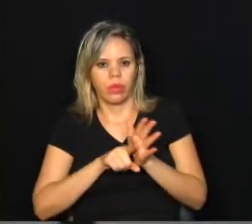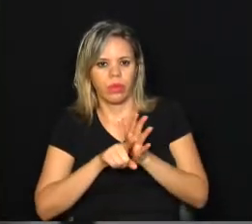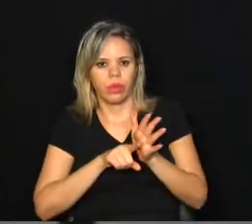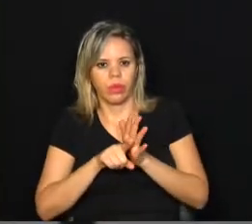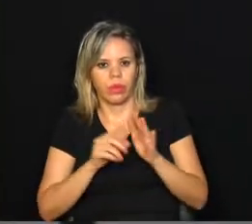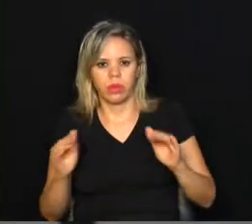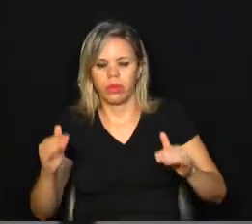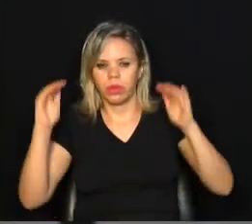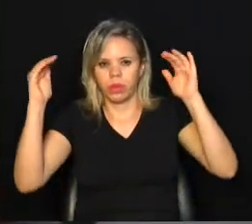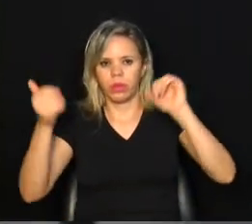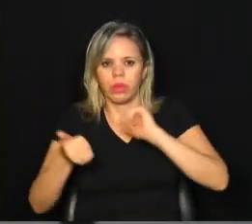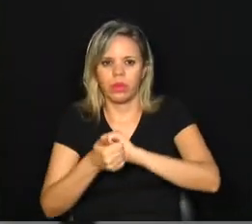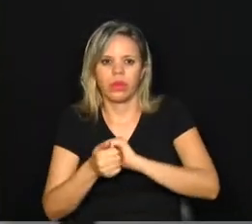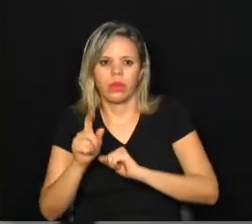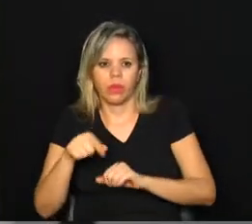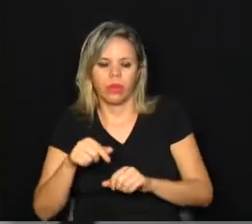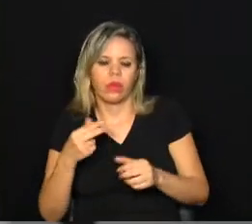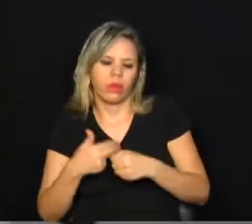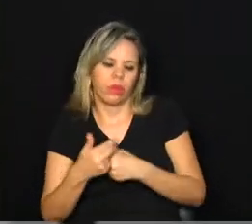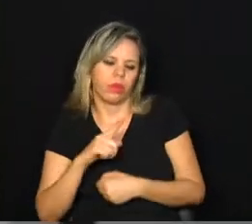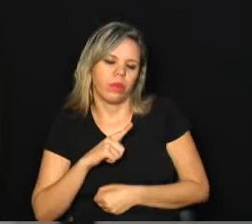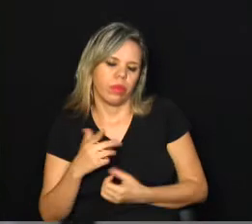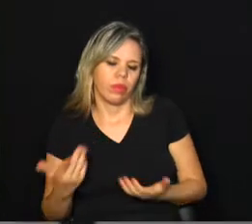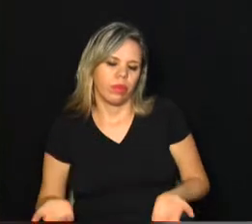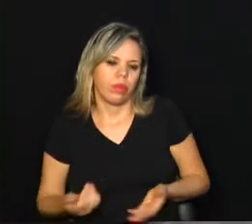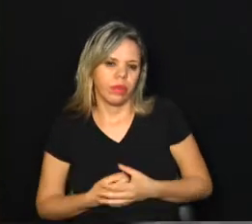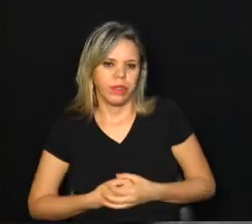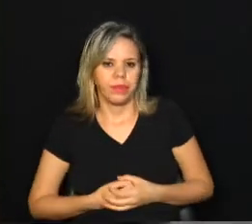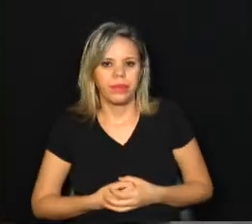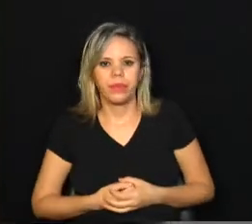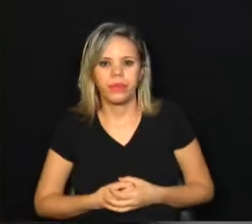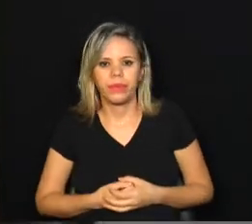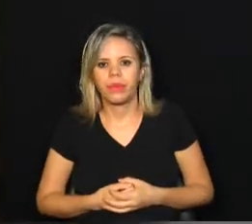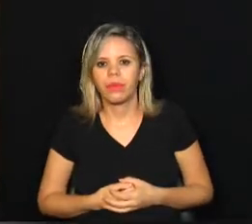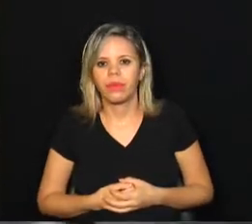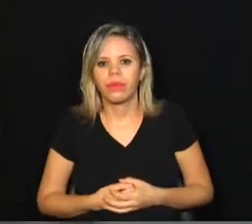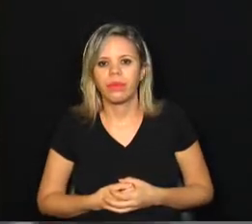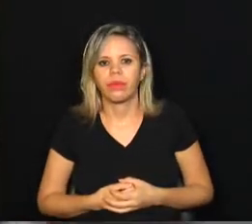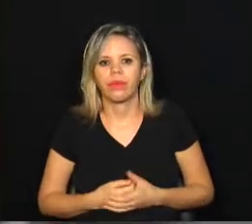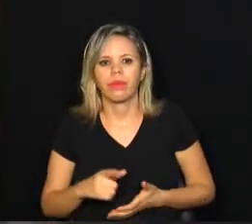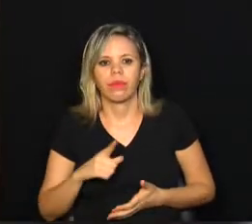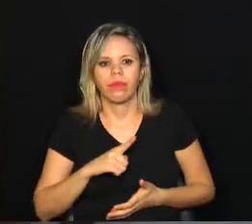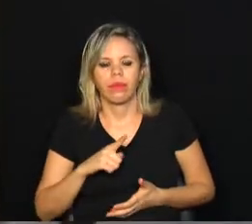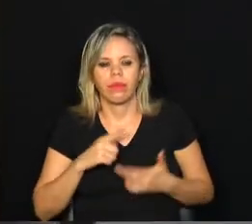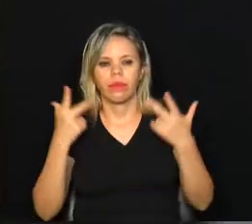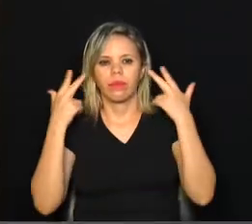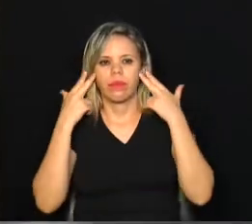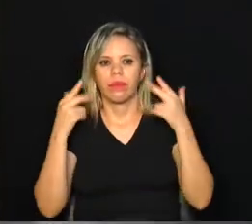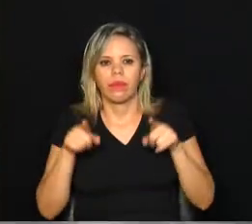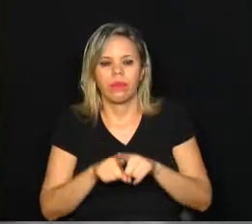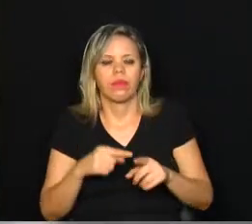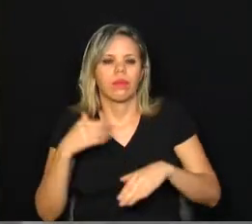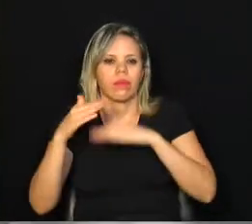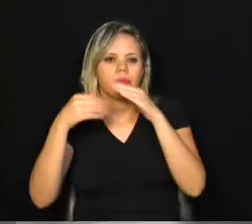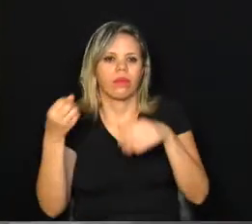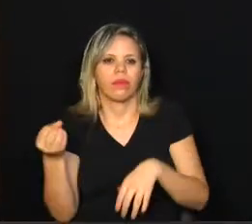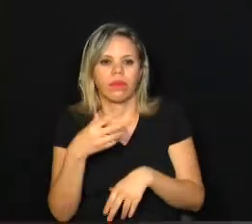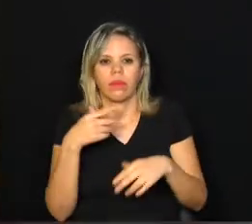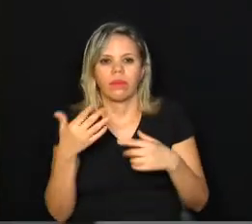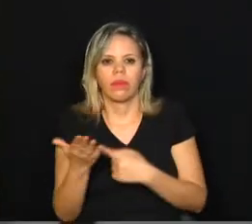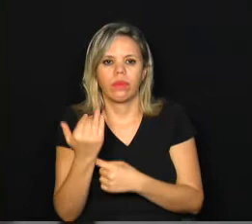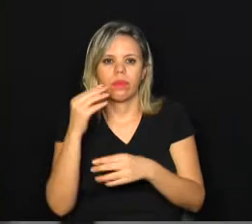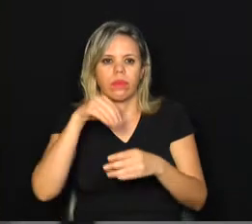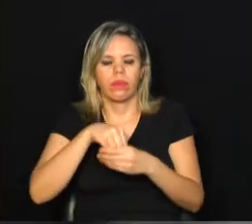mais alta qualidade, e isso a Unicamp tem, né? E ao tê-la, naturalmente você acaba desenvolvendo novas tecnologias dentro da